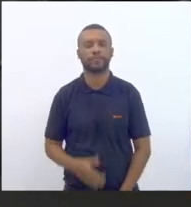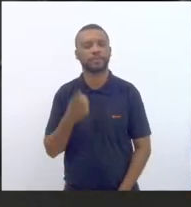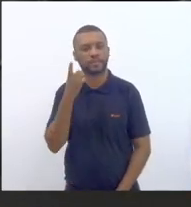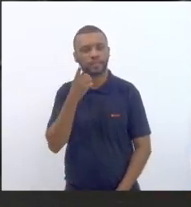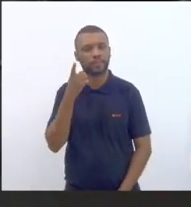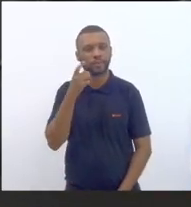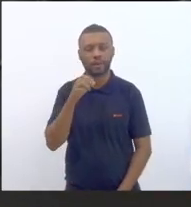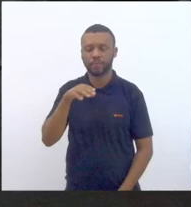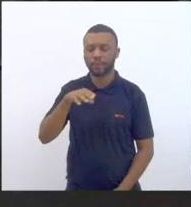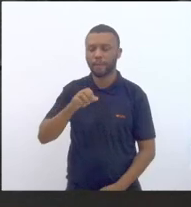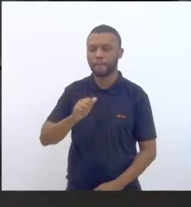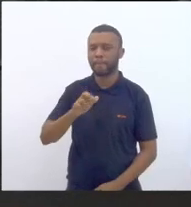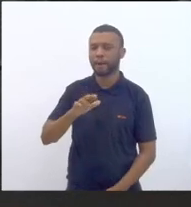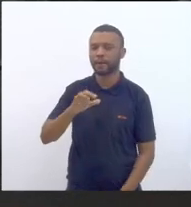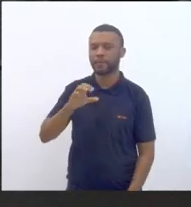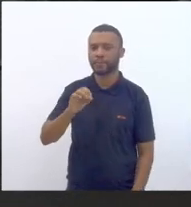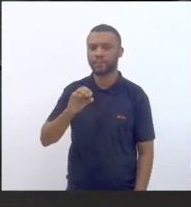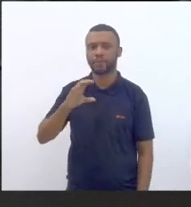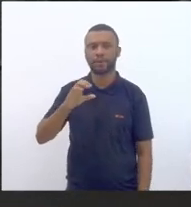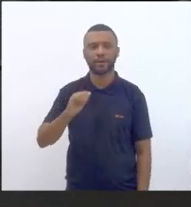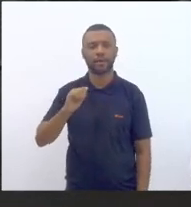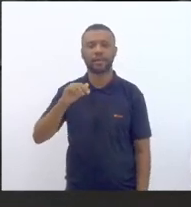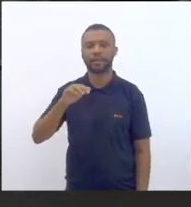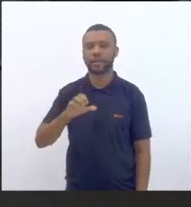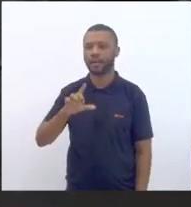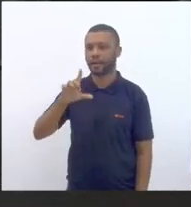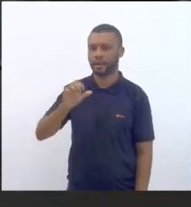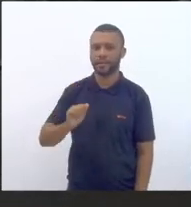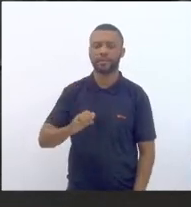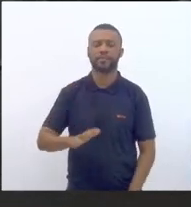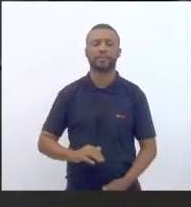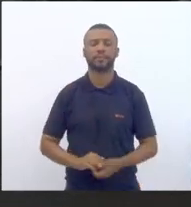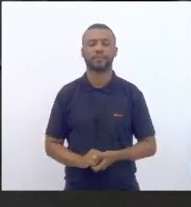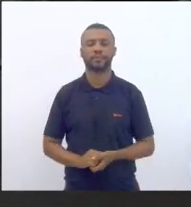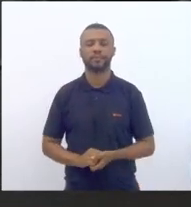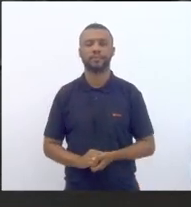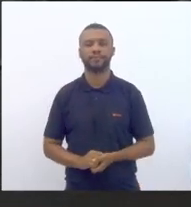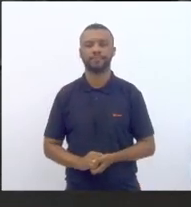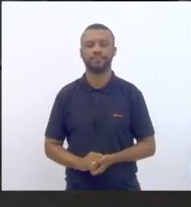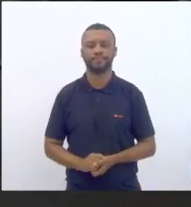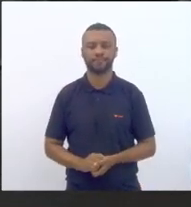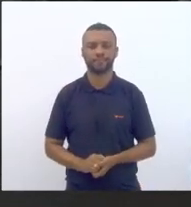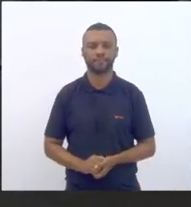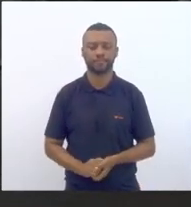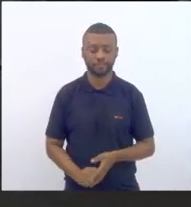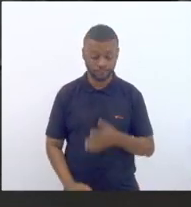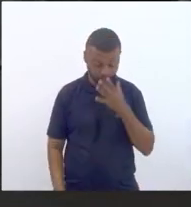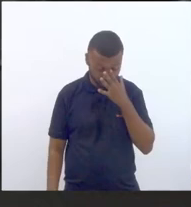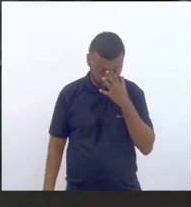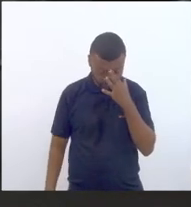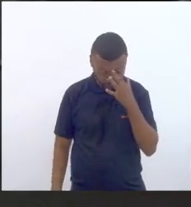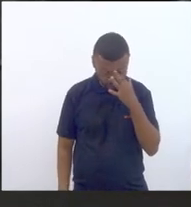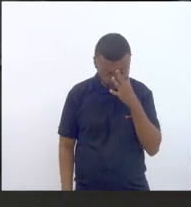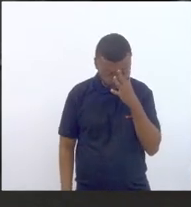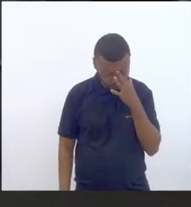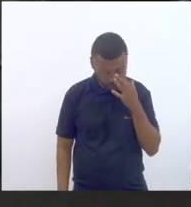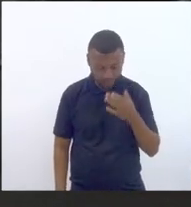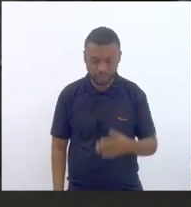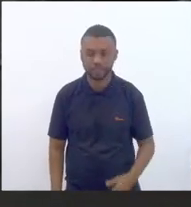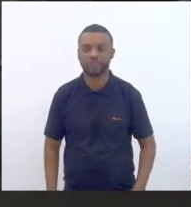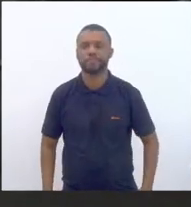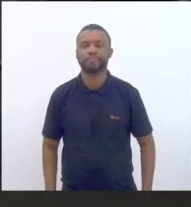Deputado Márcio Canella. Deputado